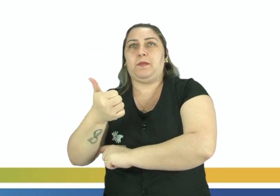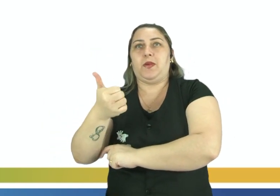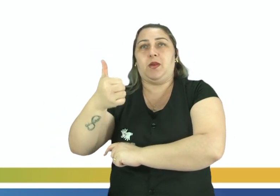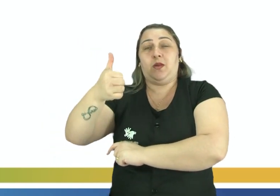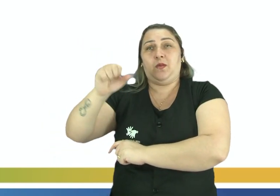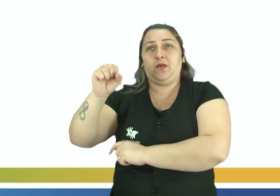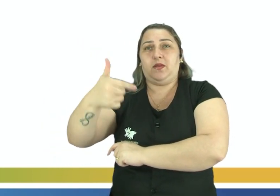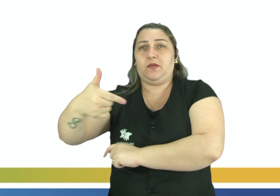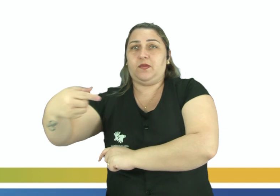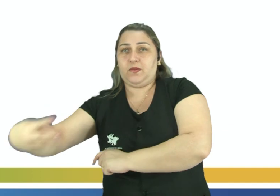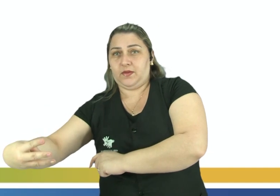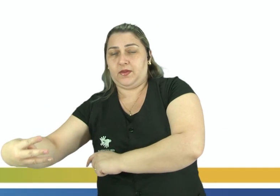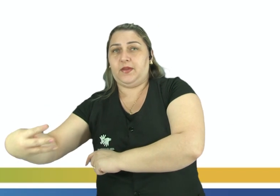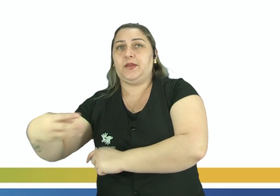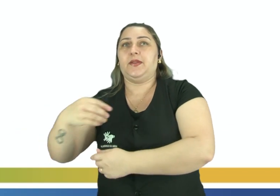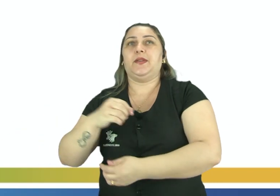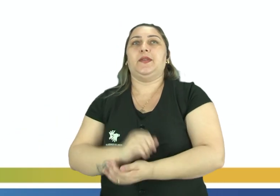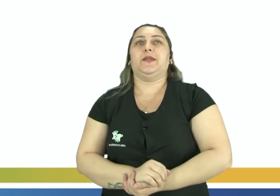1823.